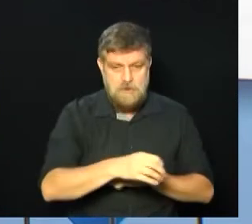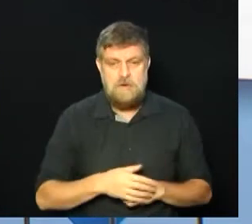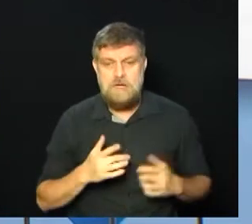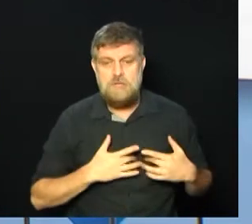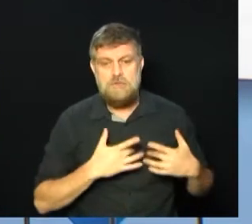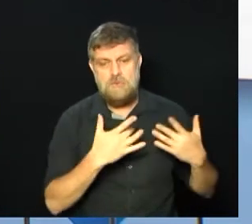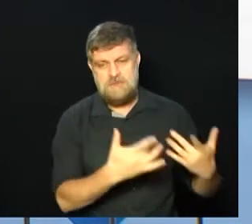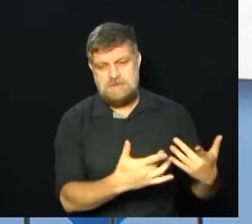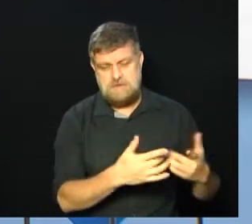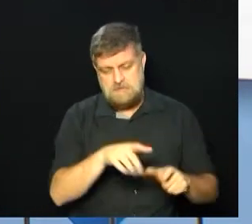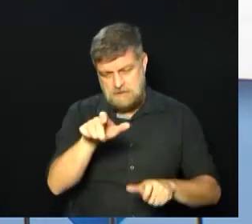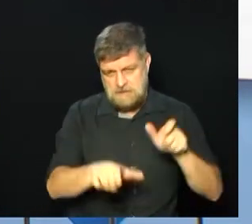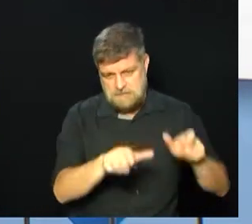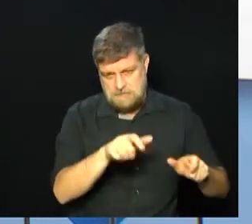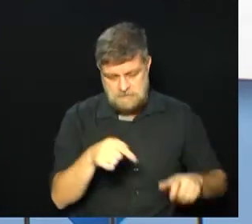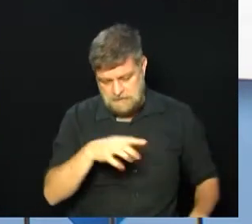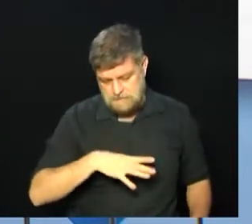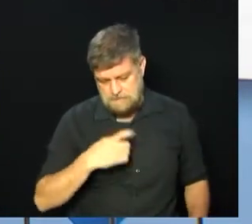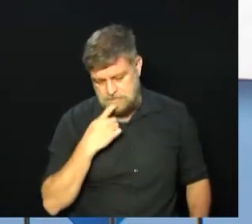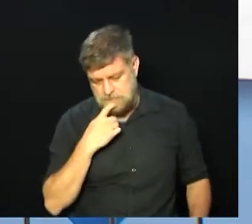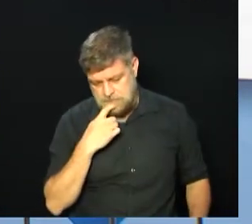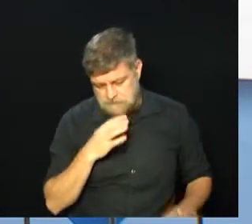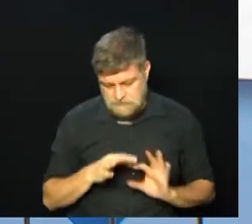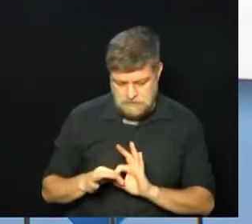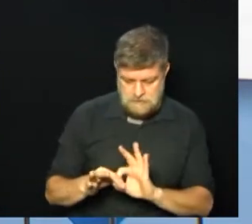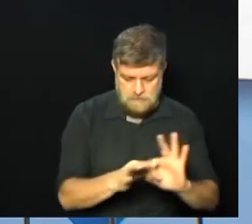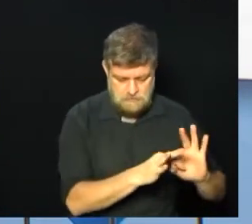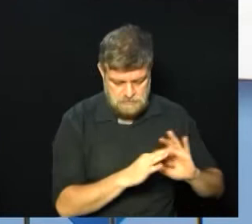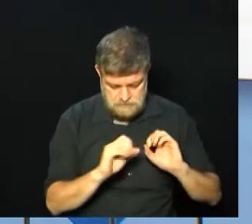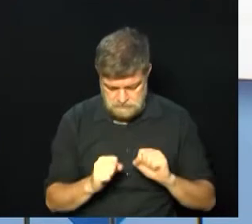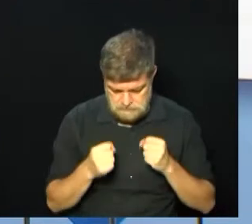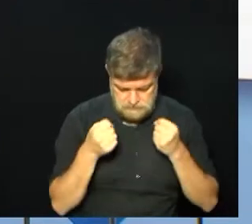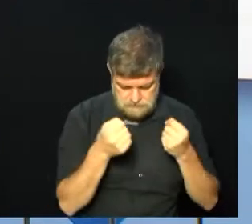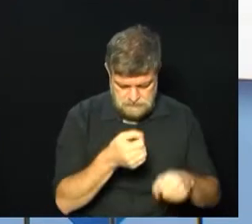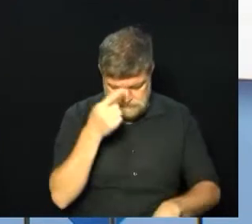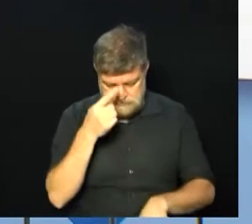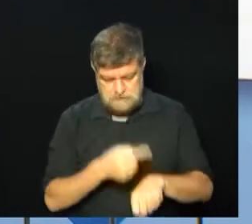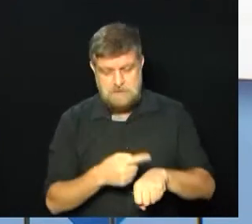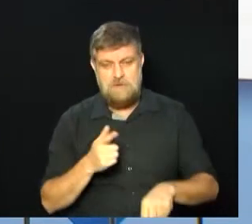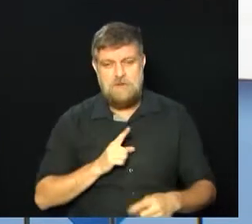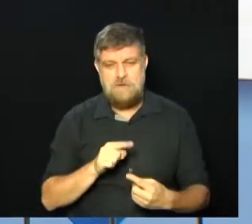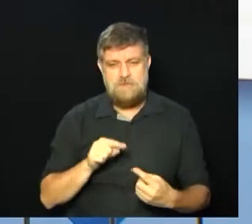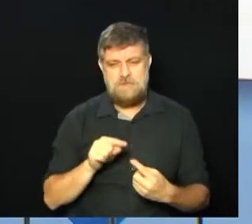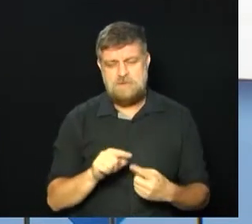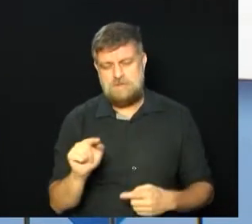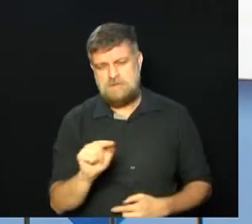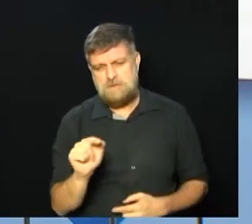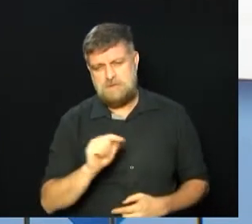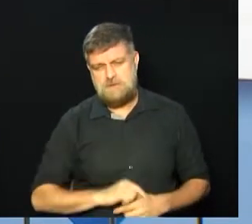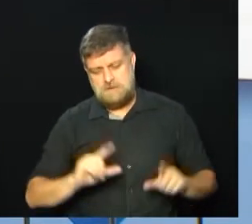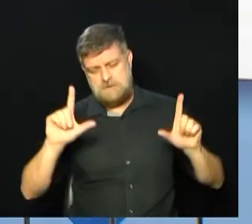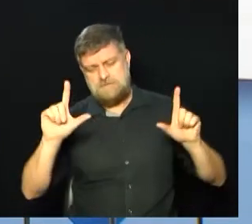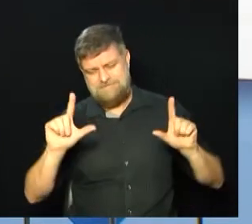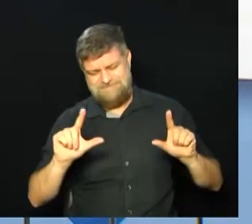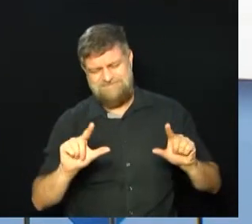é as pessoas moradoras aqui da nossa cidade unindo esforços nesse momento para amenizar e